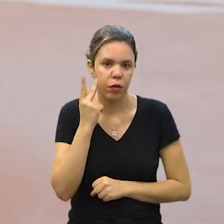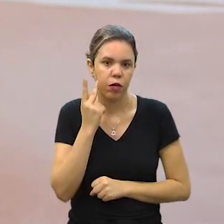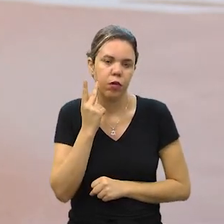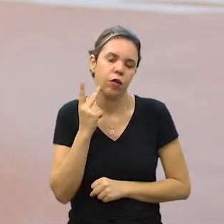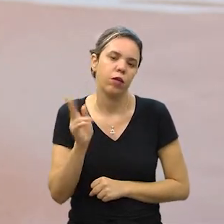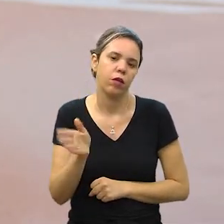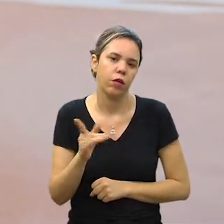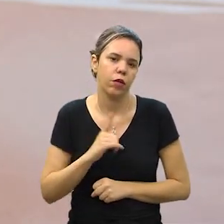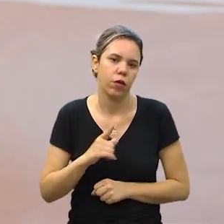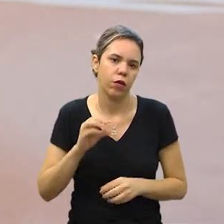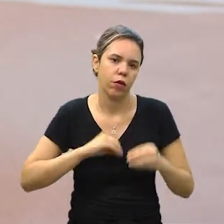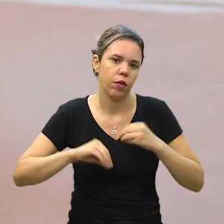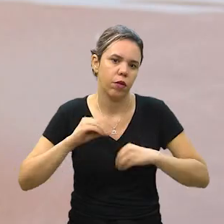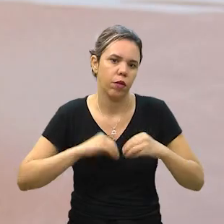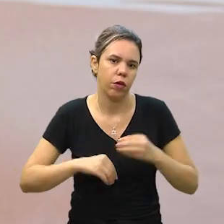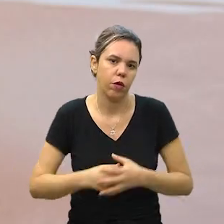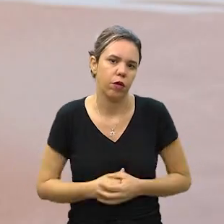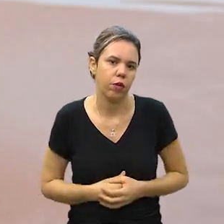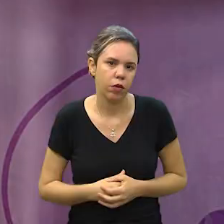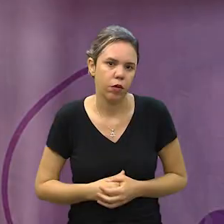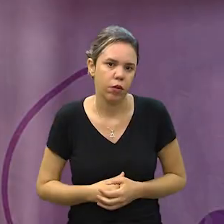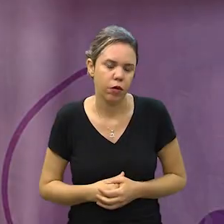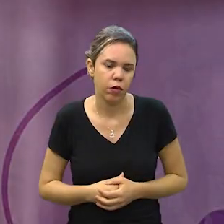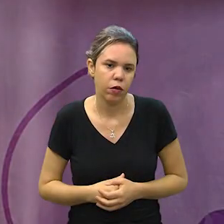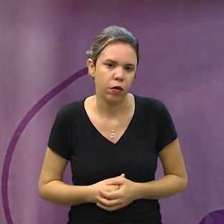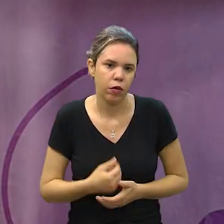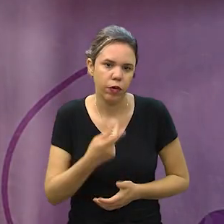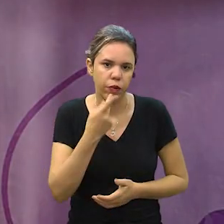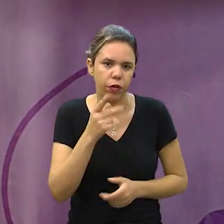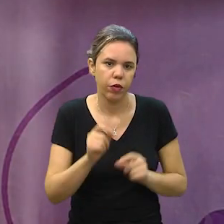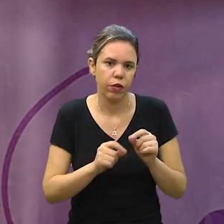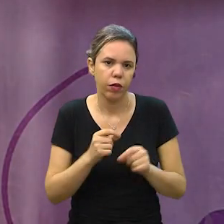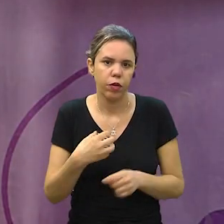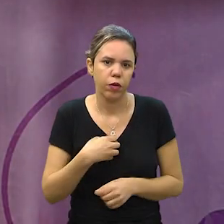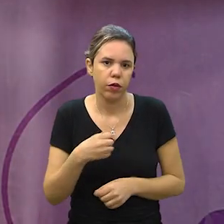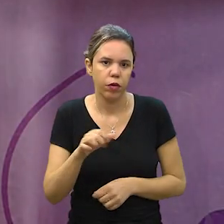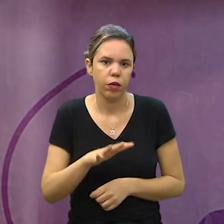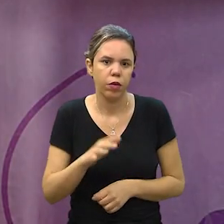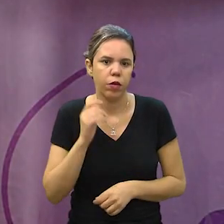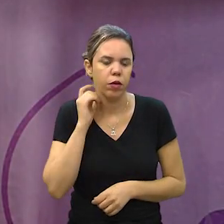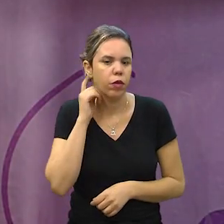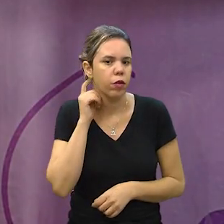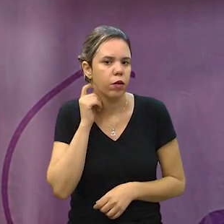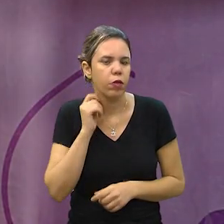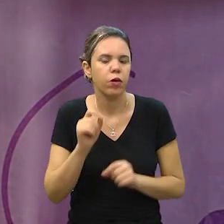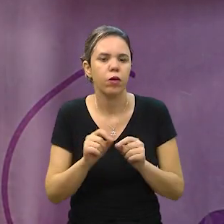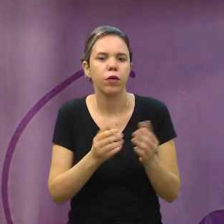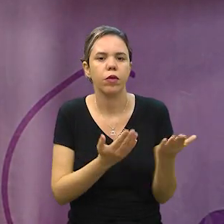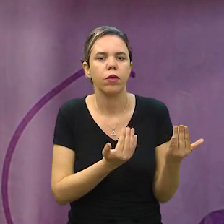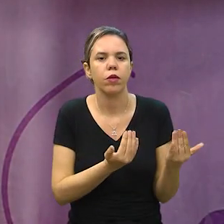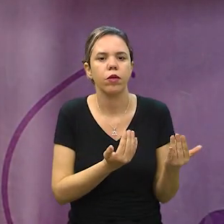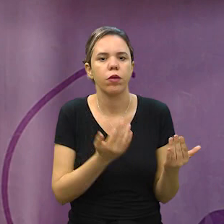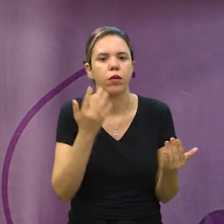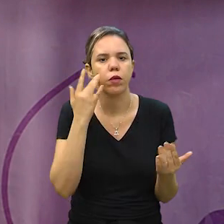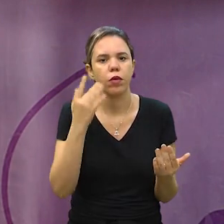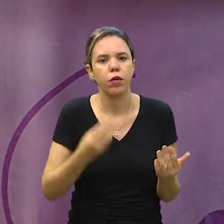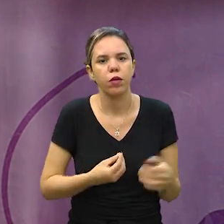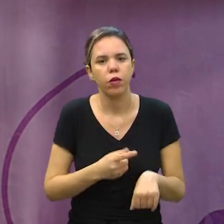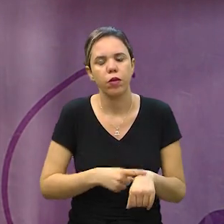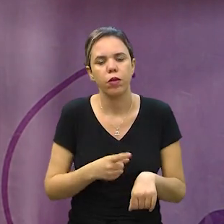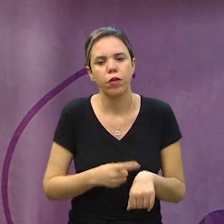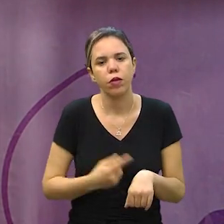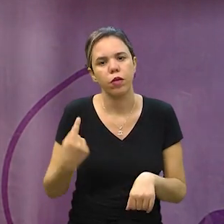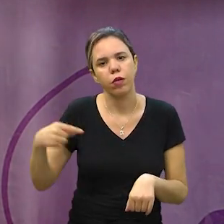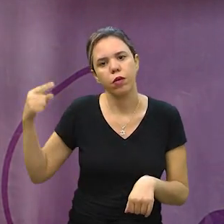com antecedentes de depressão. A gente está falando aí de uma maneira geral, mas os jovens ali que estão